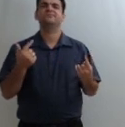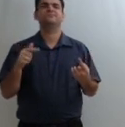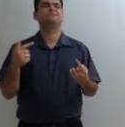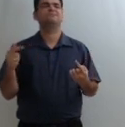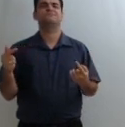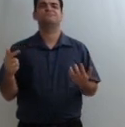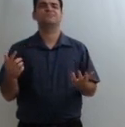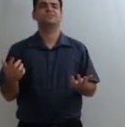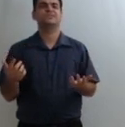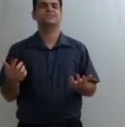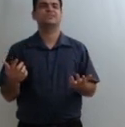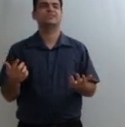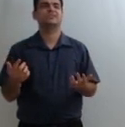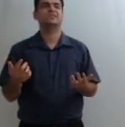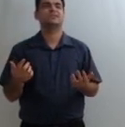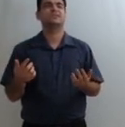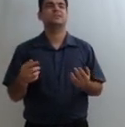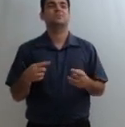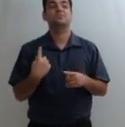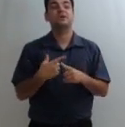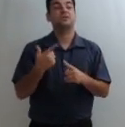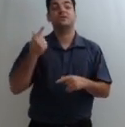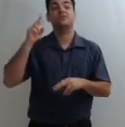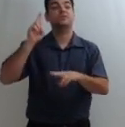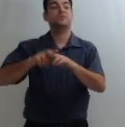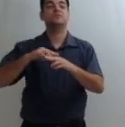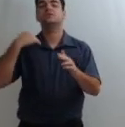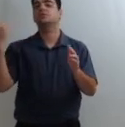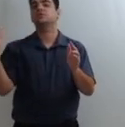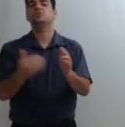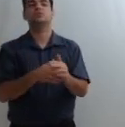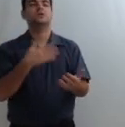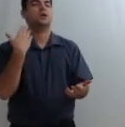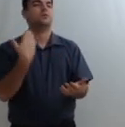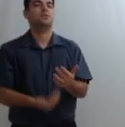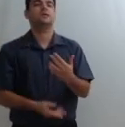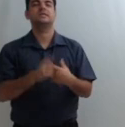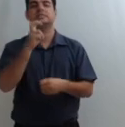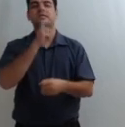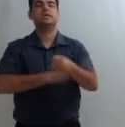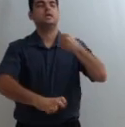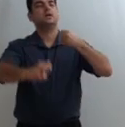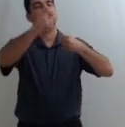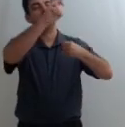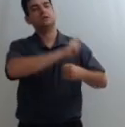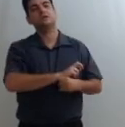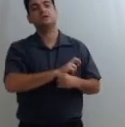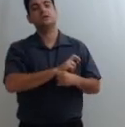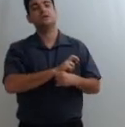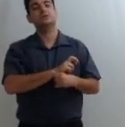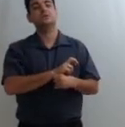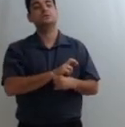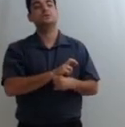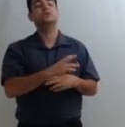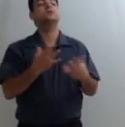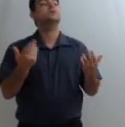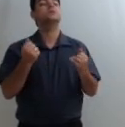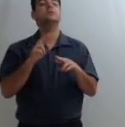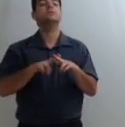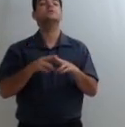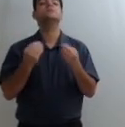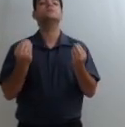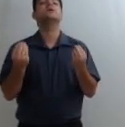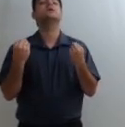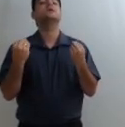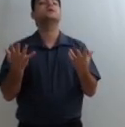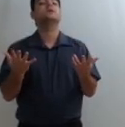preso, todo o inquérito estava pronto, todo mundo já tinha sido ouvido, 5 anos atrás, foi preso, e está preso a troco de quê? Porque nós estamos antecipando